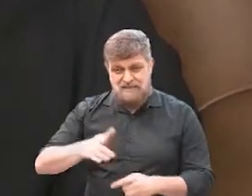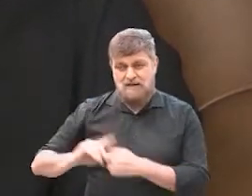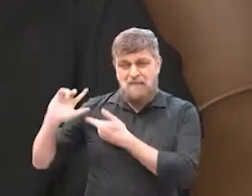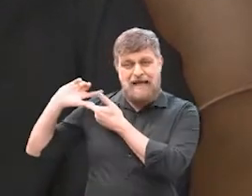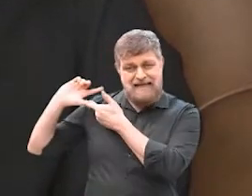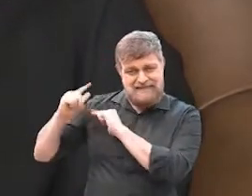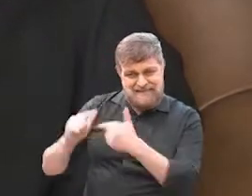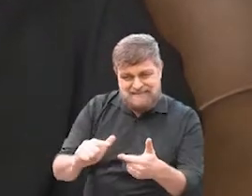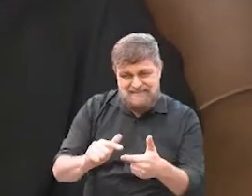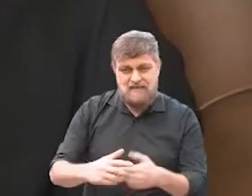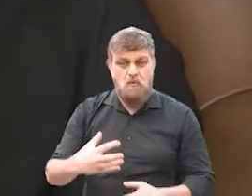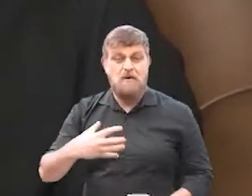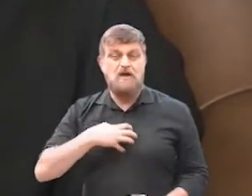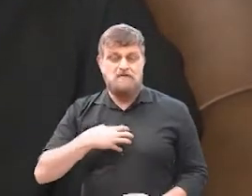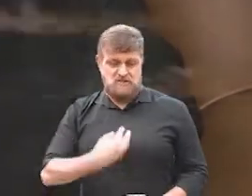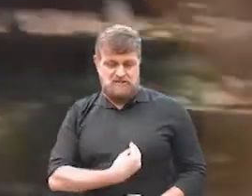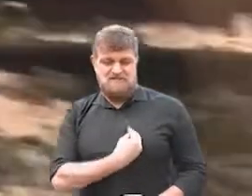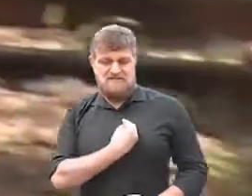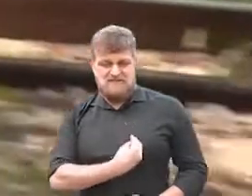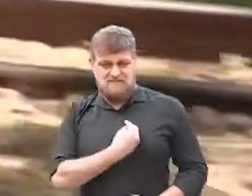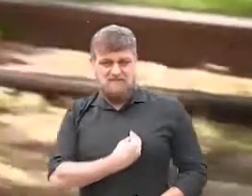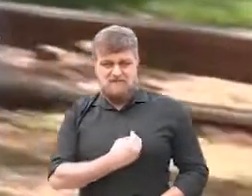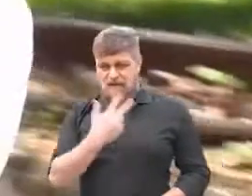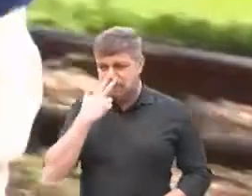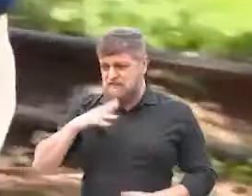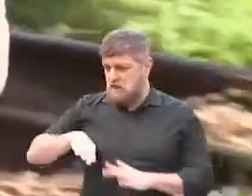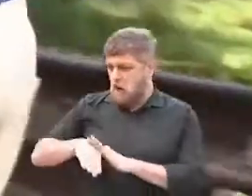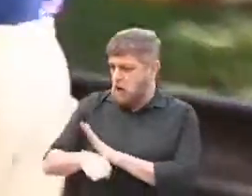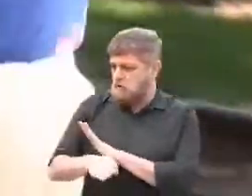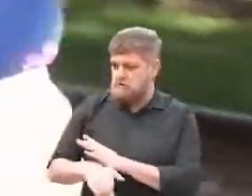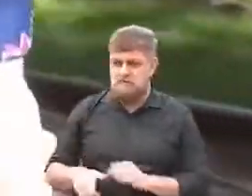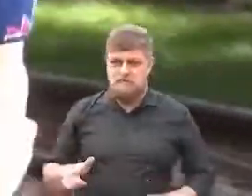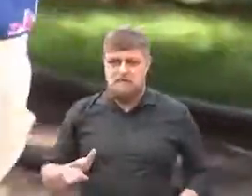por costumes, por modos de viver,